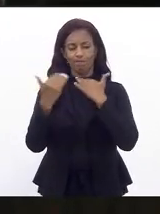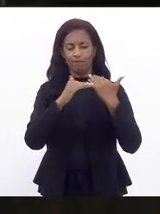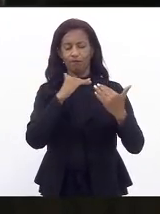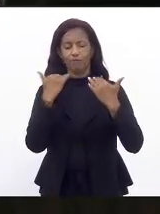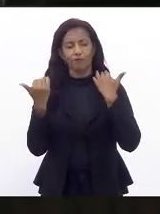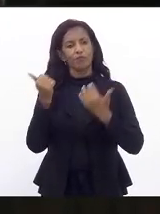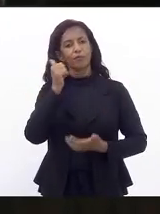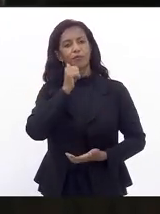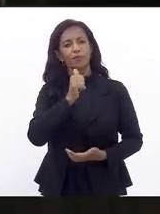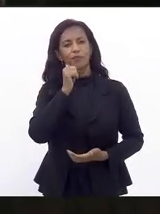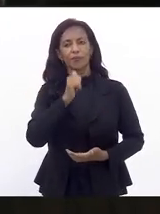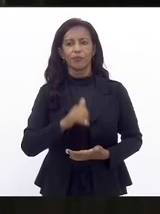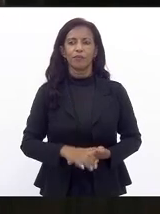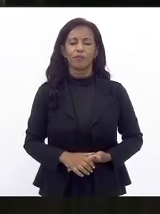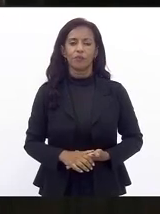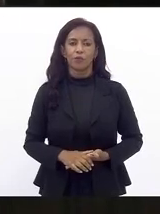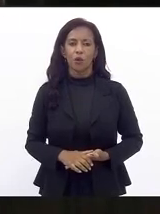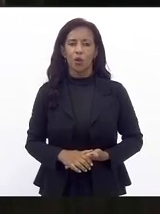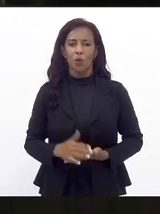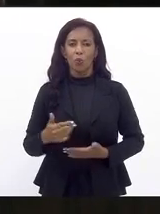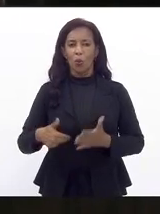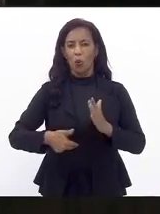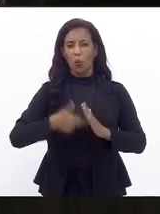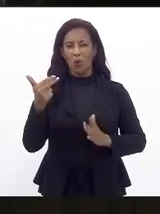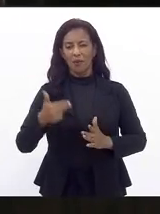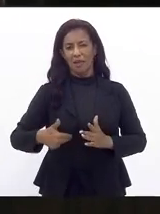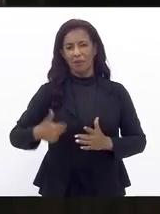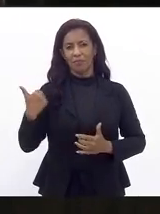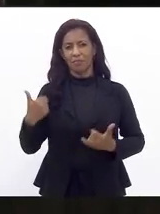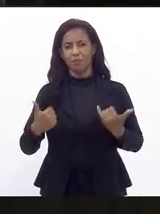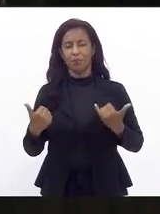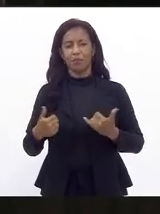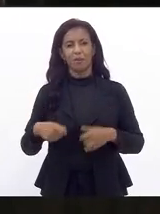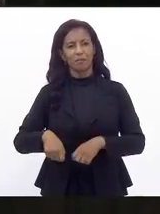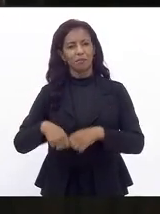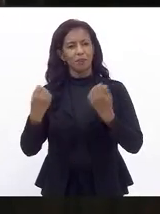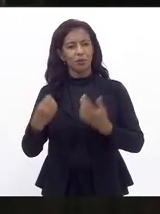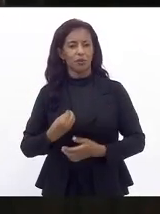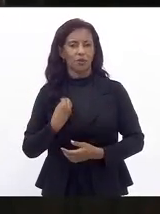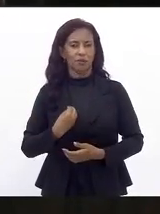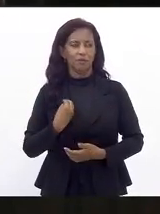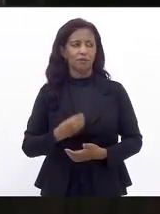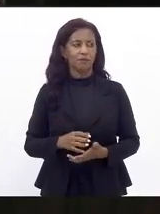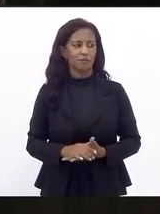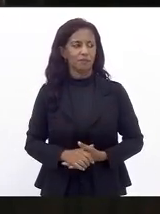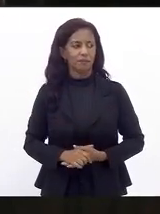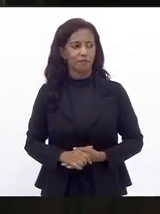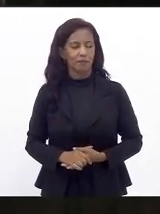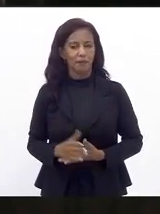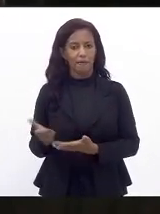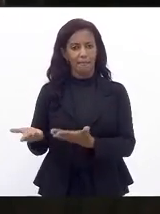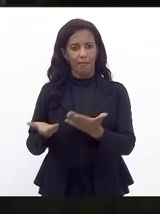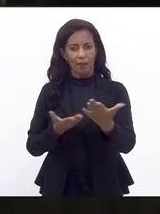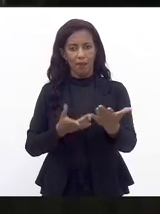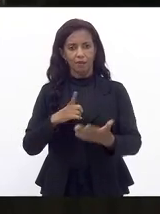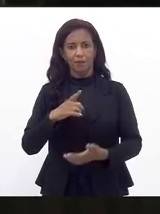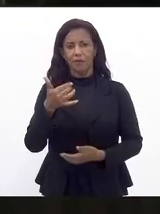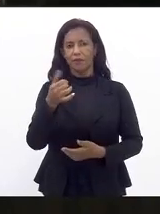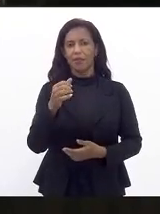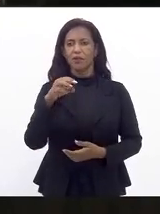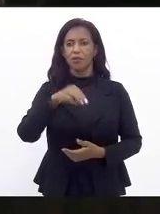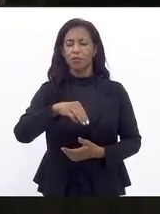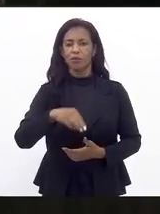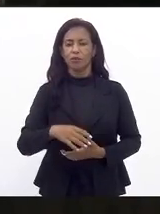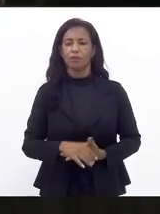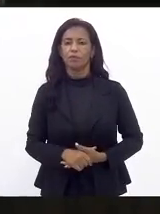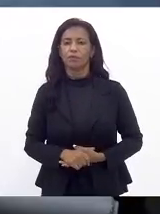nossas mulheres, mutilado tantas outras e prejudicado muitas vidas. Vossa Excelência dispõe de 10 minutos no